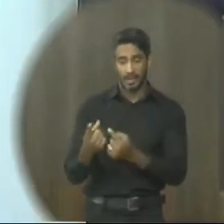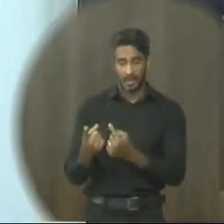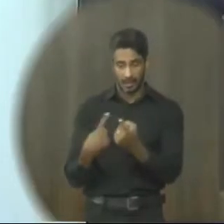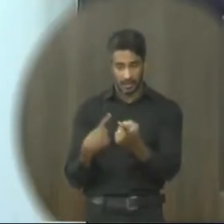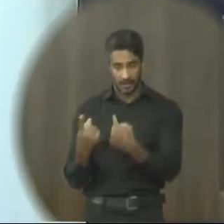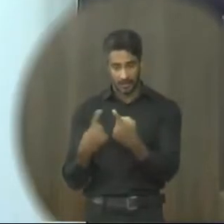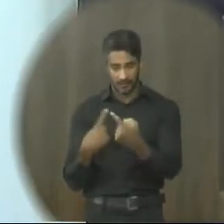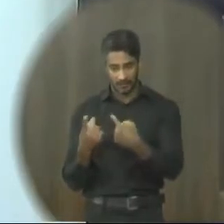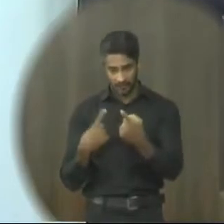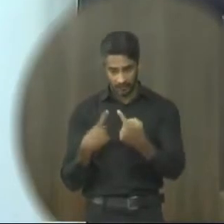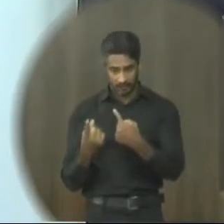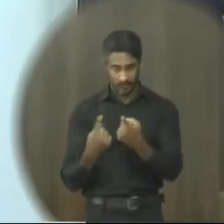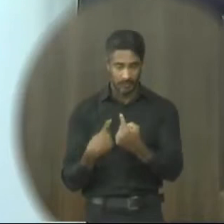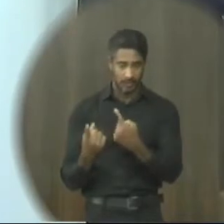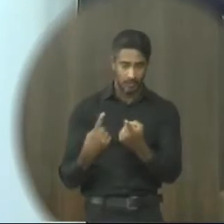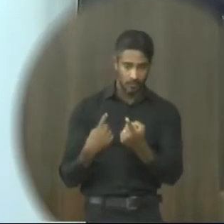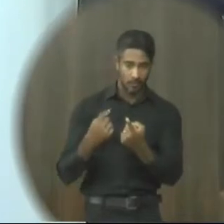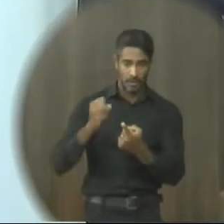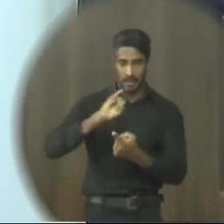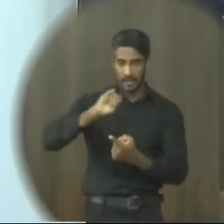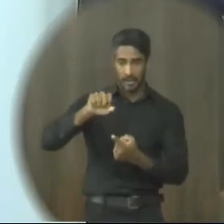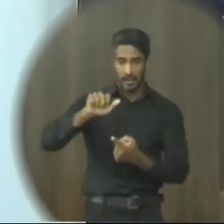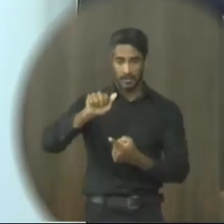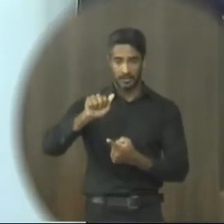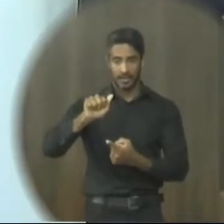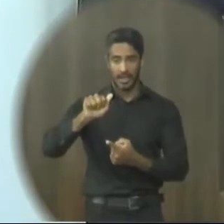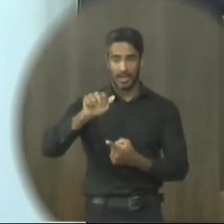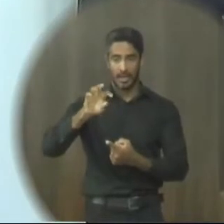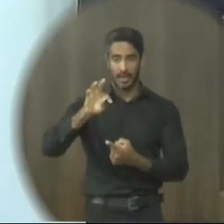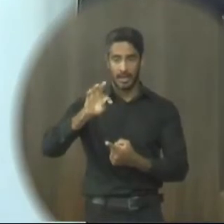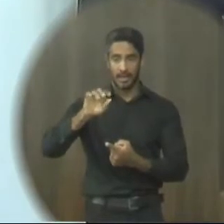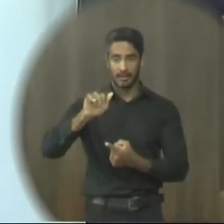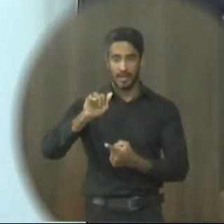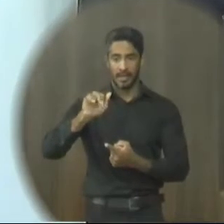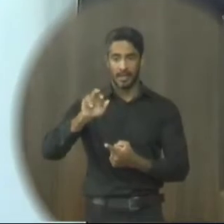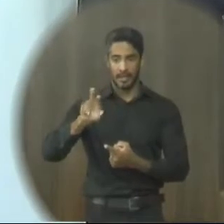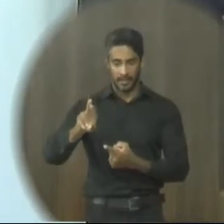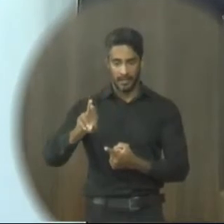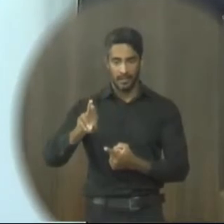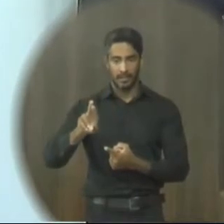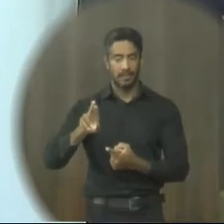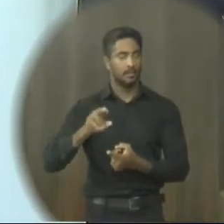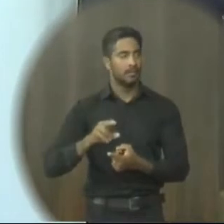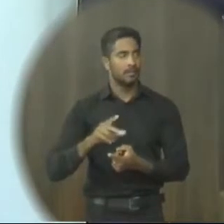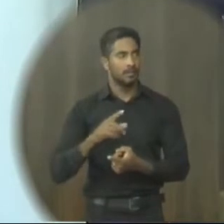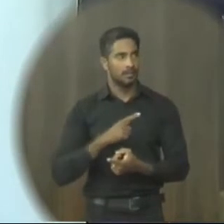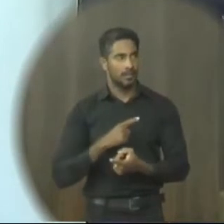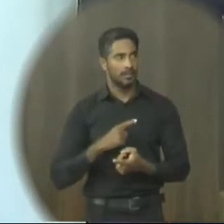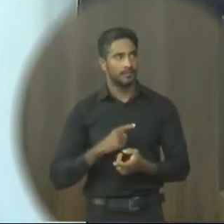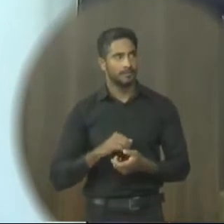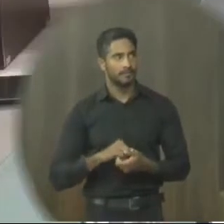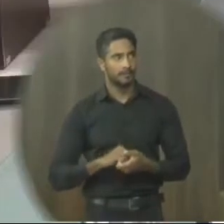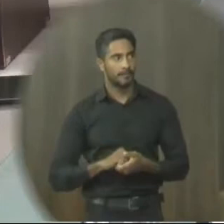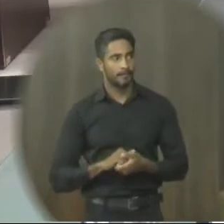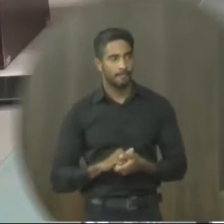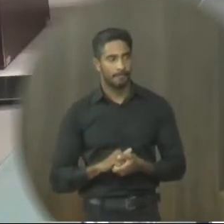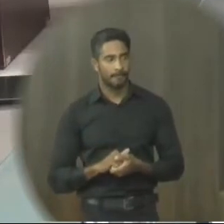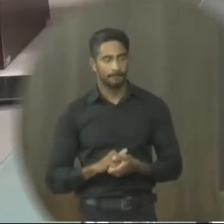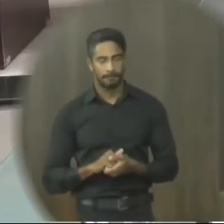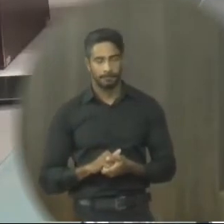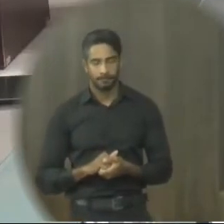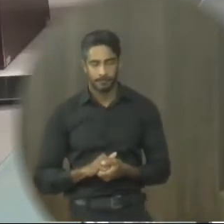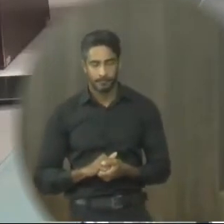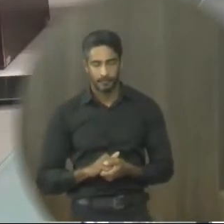lá o Jataí? Como é que é o nome? Rosqueira. Rosqueira, né? É isso? É uma das,